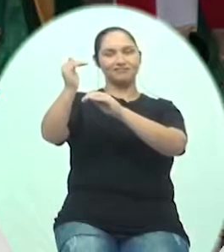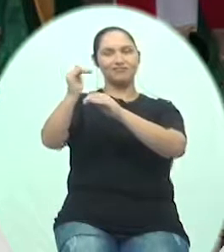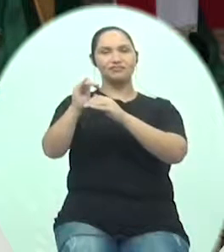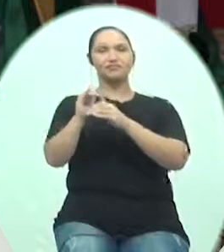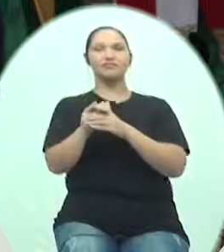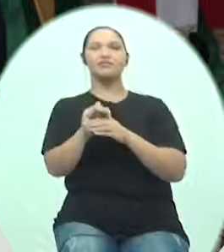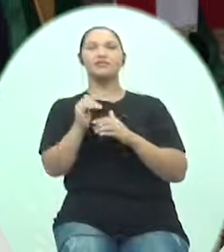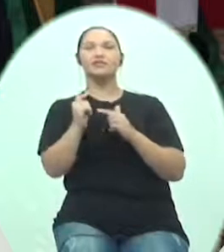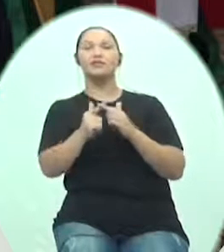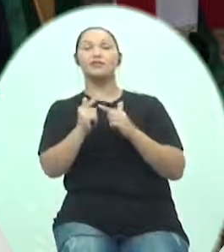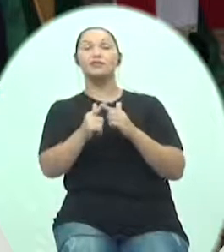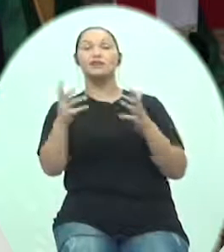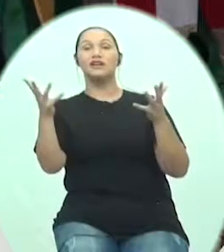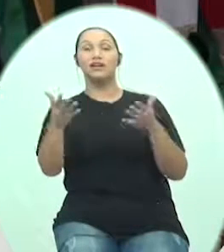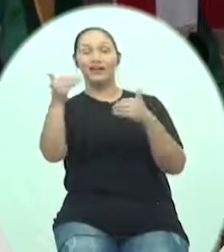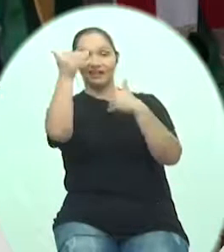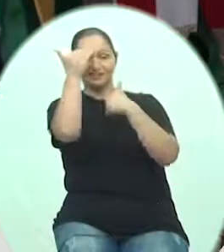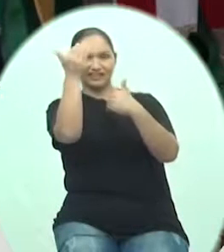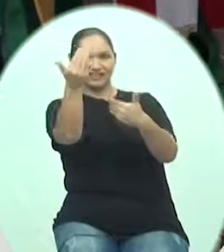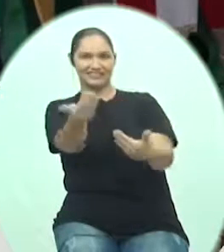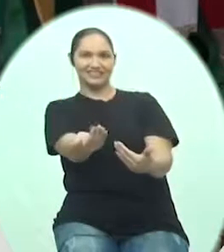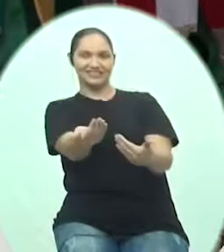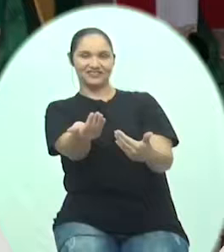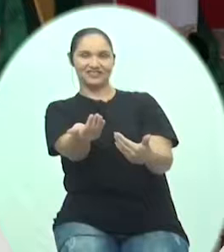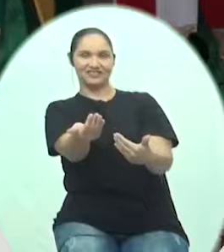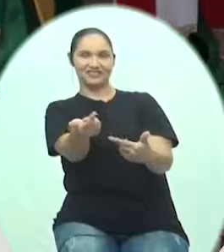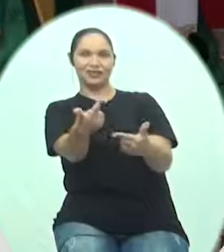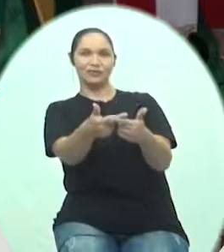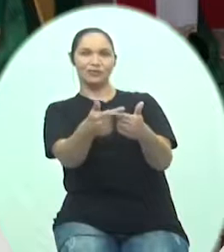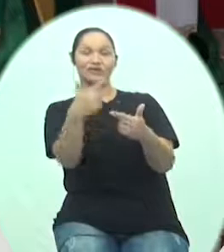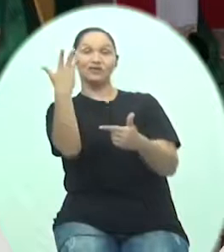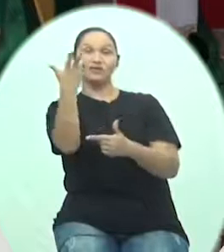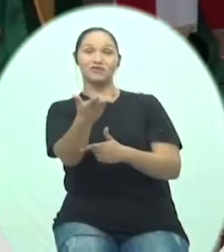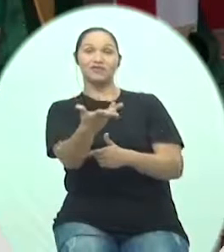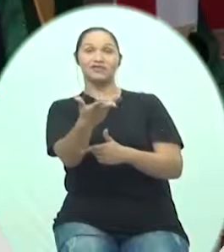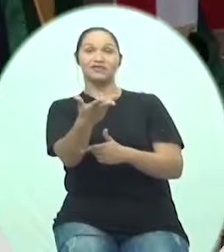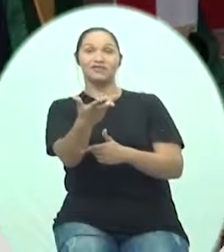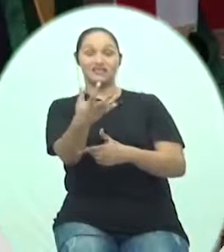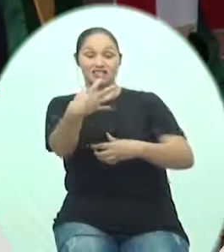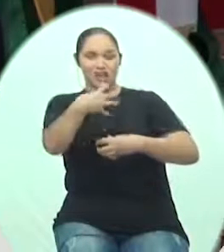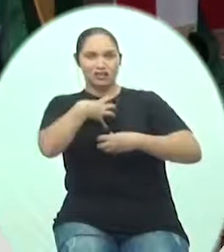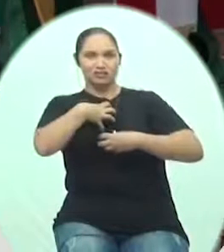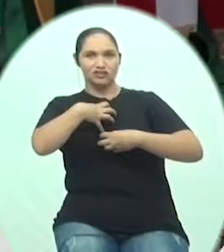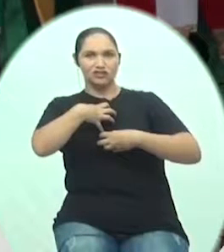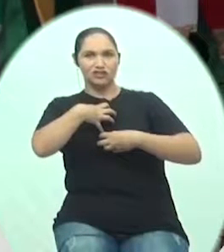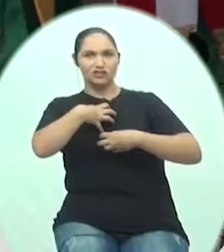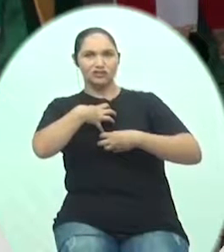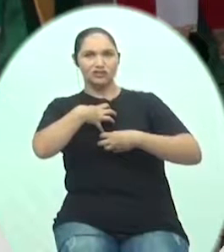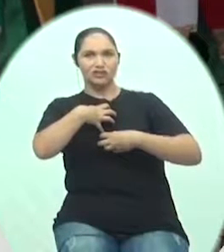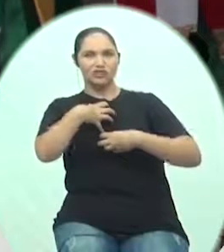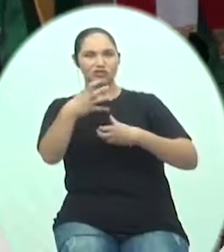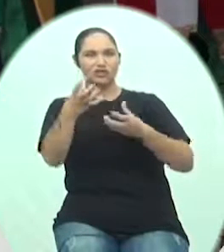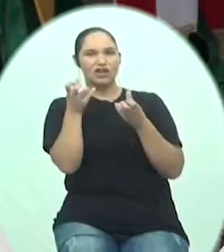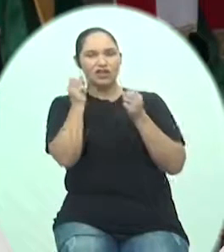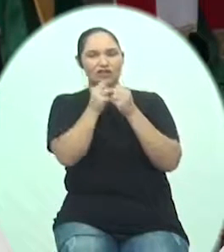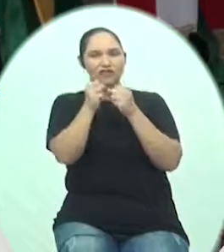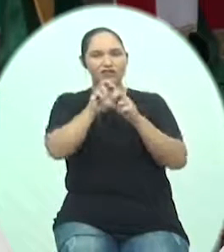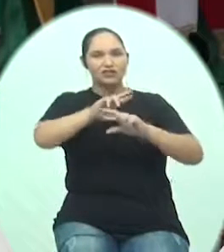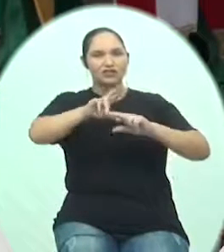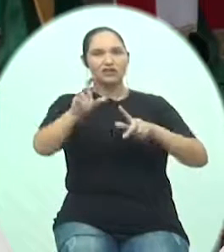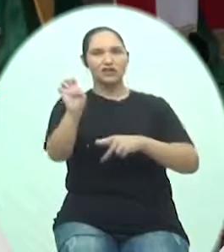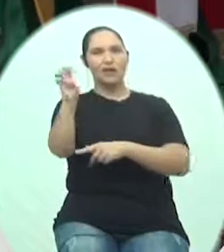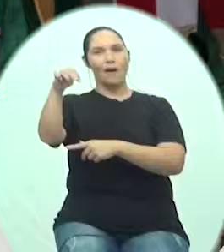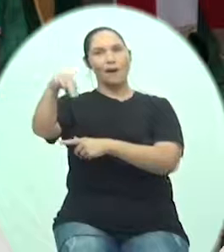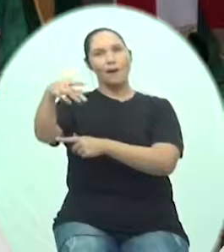ter a gratidão a essa pessoa pelo Espírito empreendedor que possamos nos orgulhar de fazer